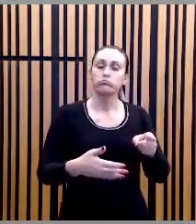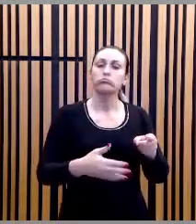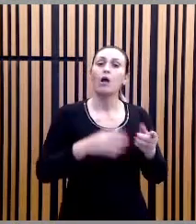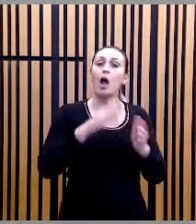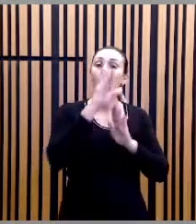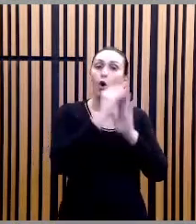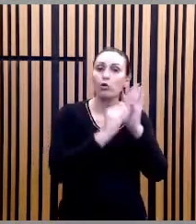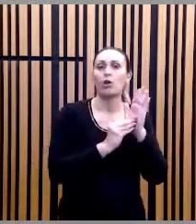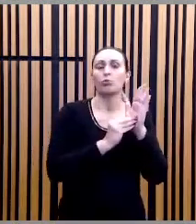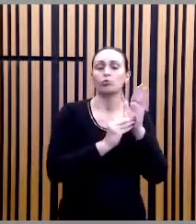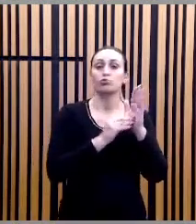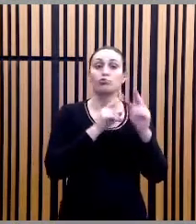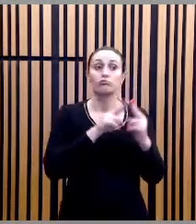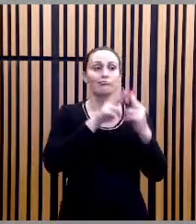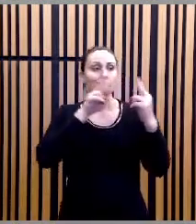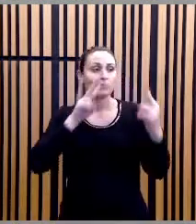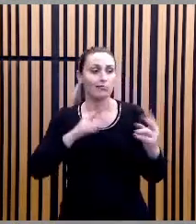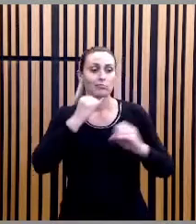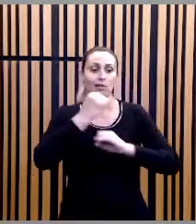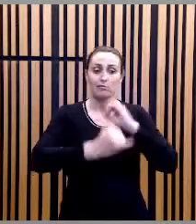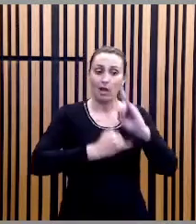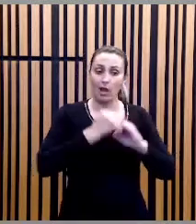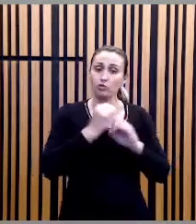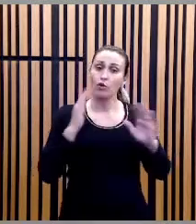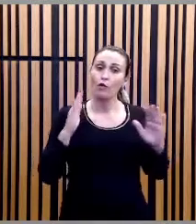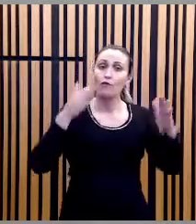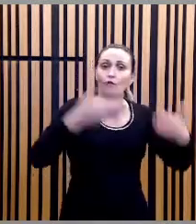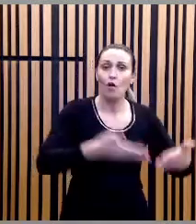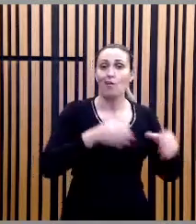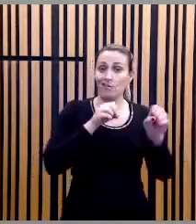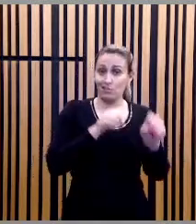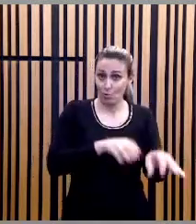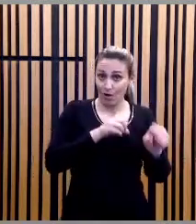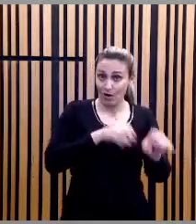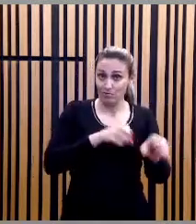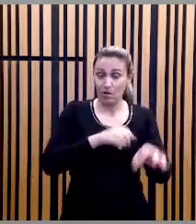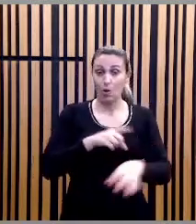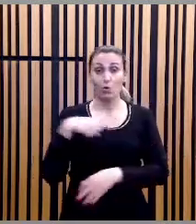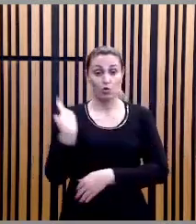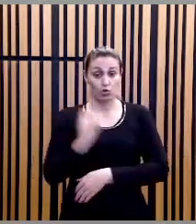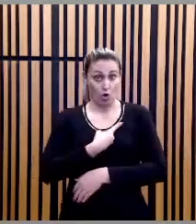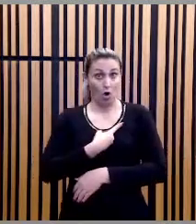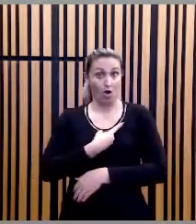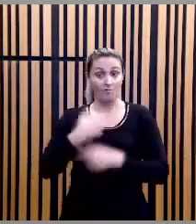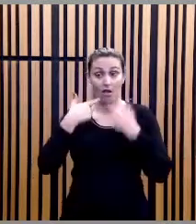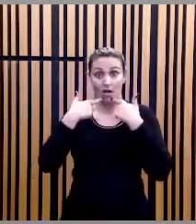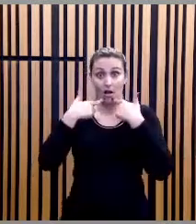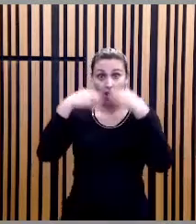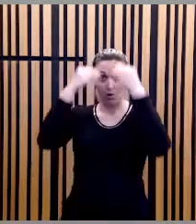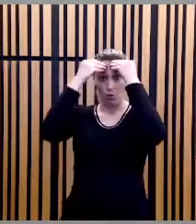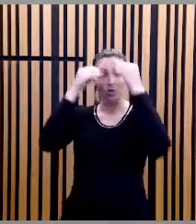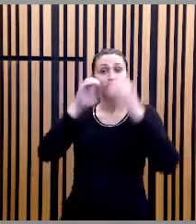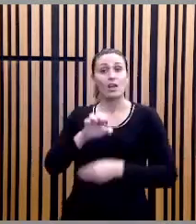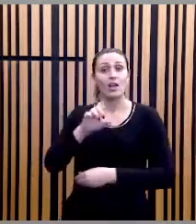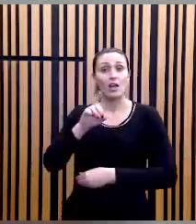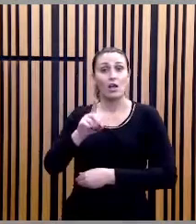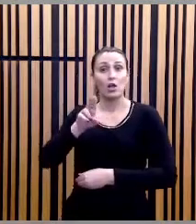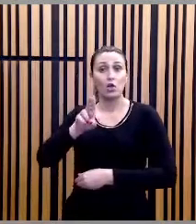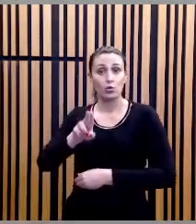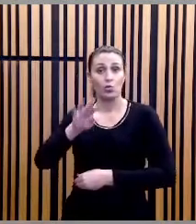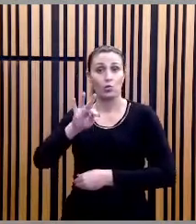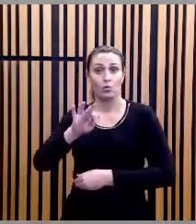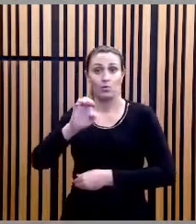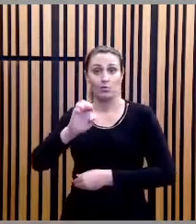trabalha alguma tecnologia voltada à educação, que na nossa linguagem se chama EduTechs, que são startups